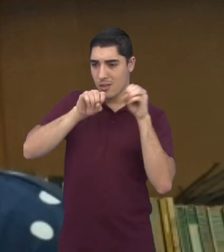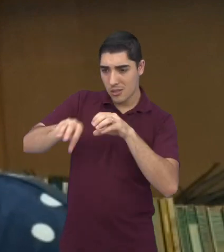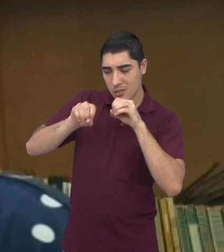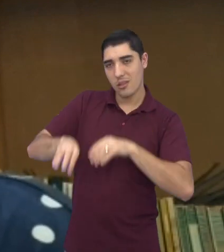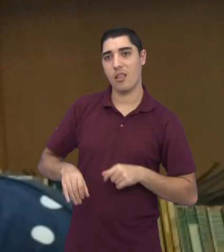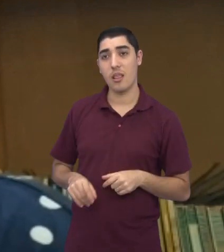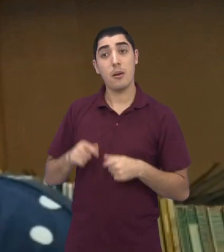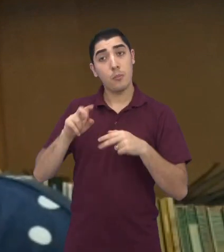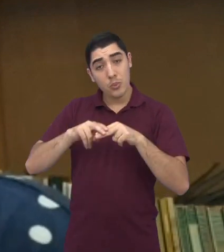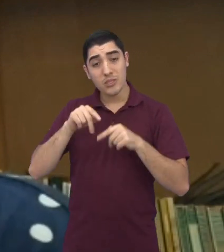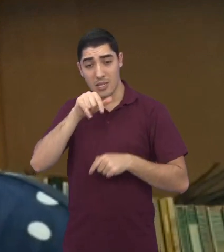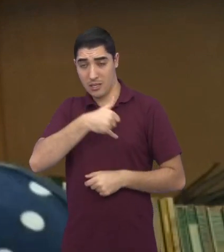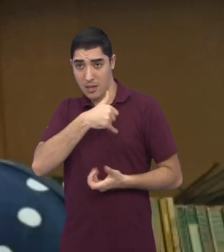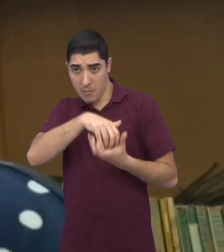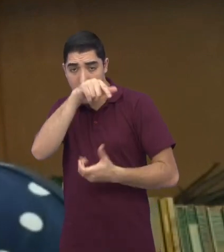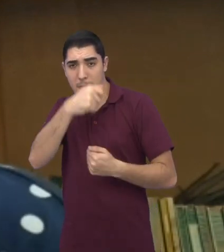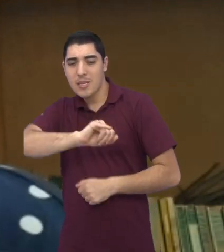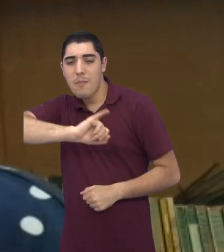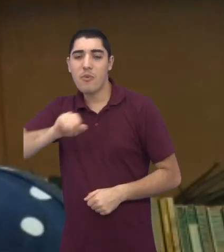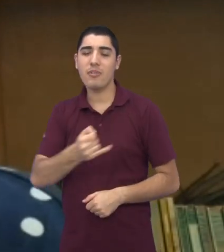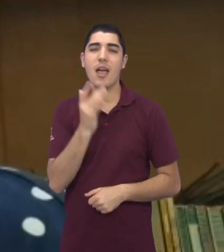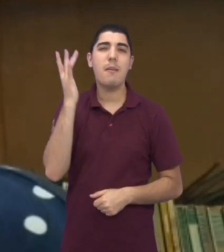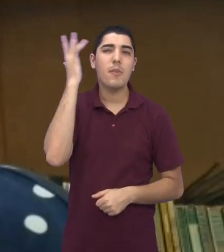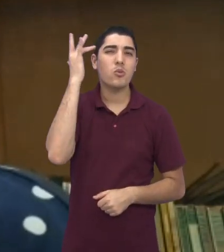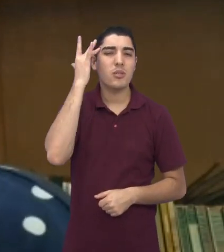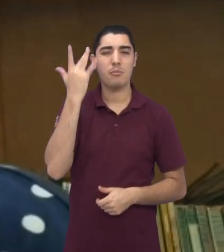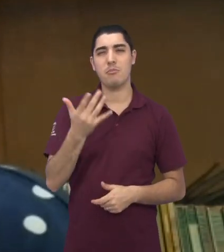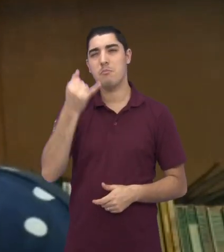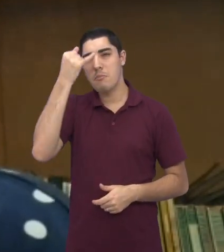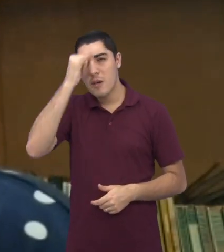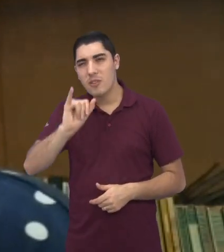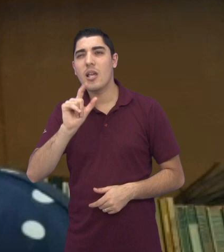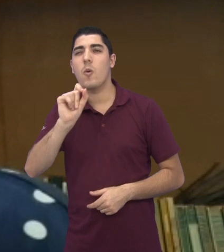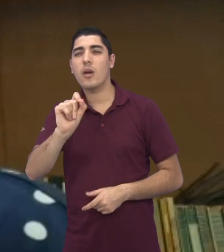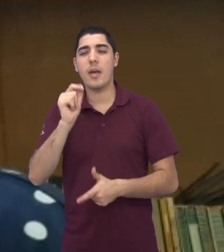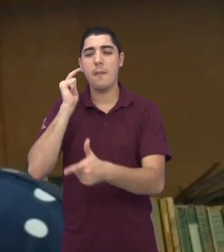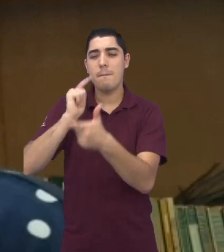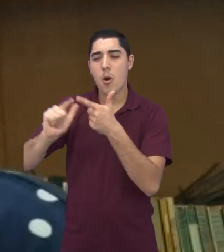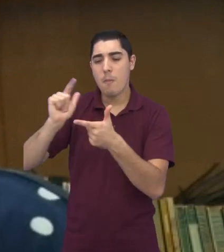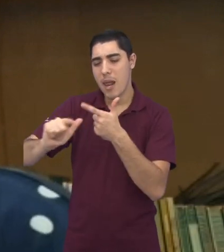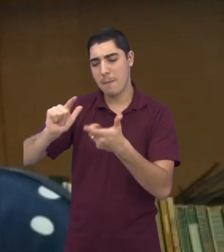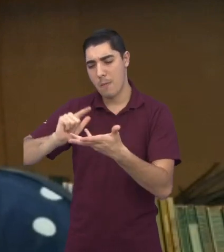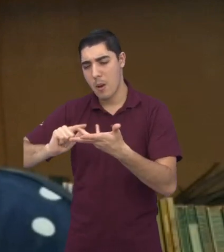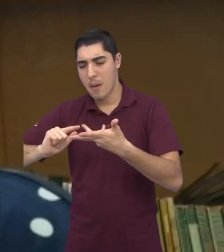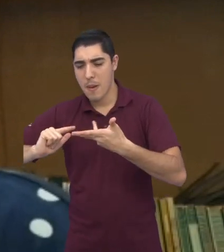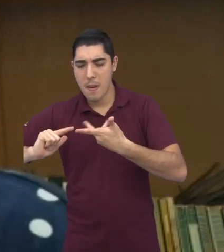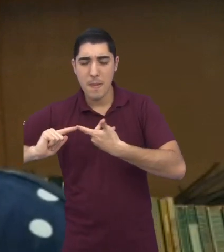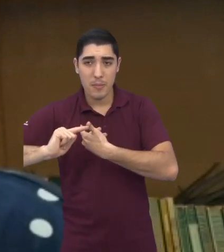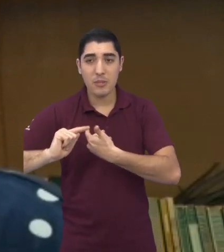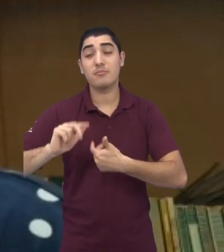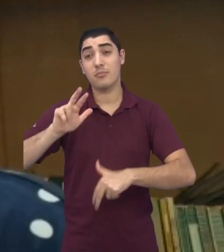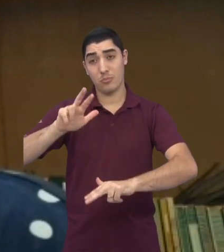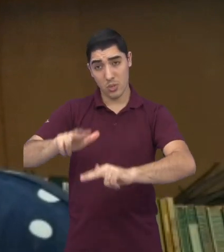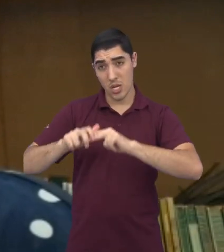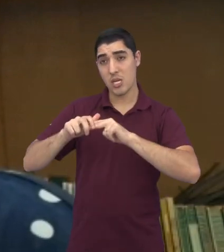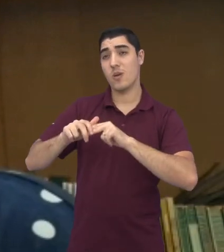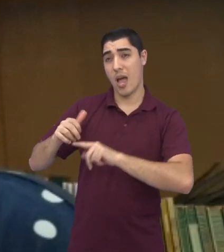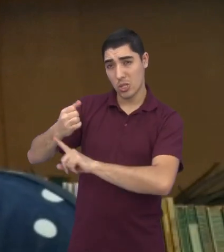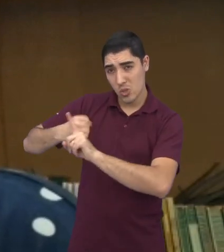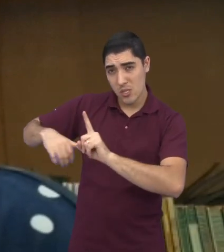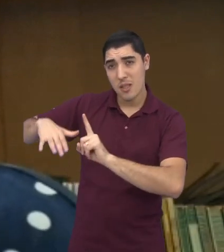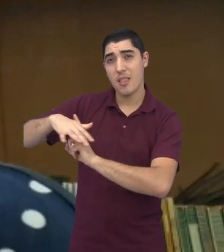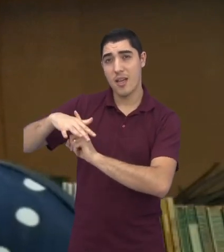aproveitarmos a maturidade para não passarmos os mesmos problemas, nós estamos com uma